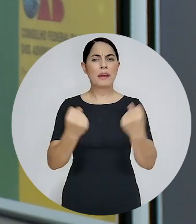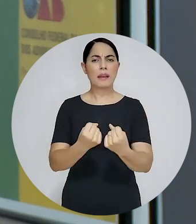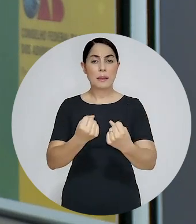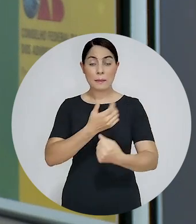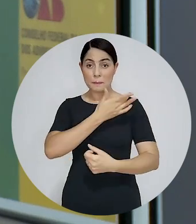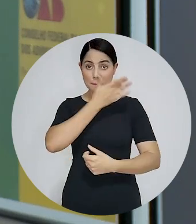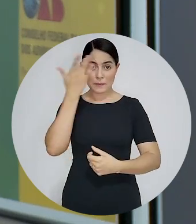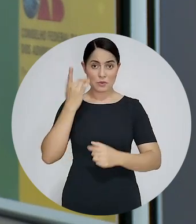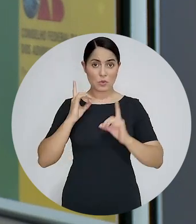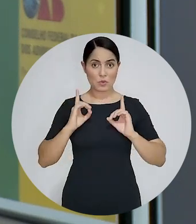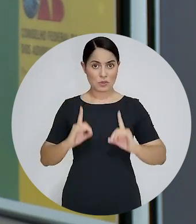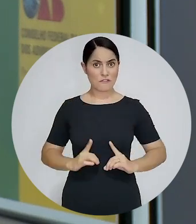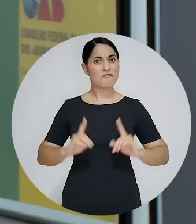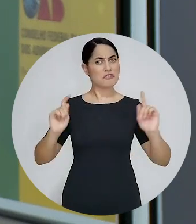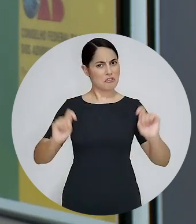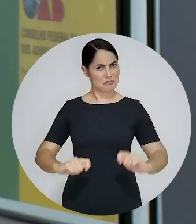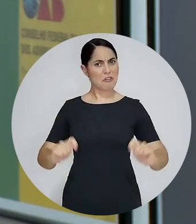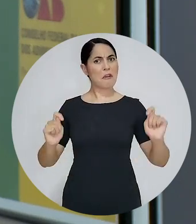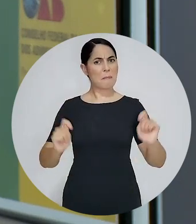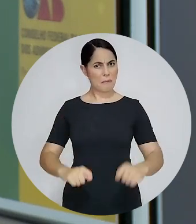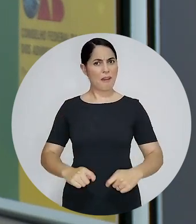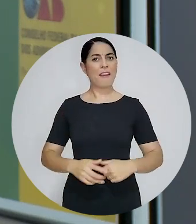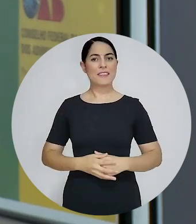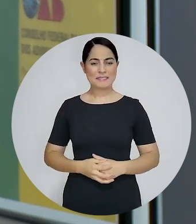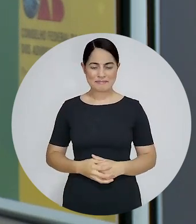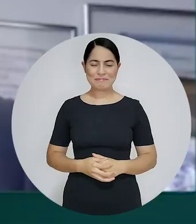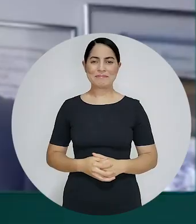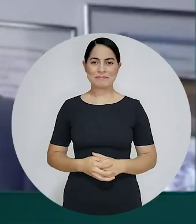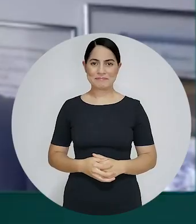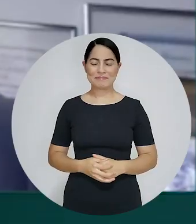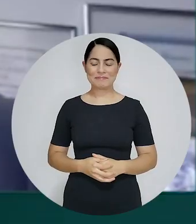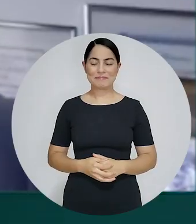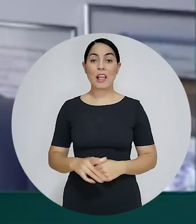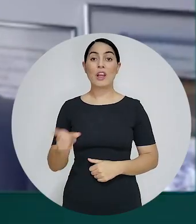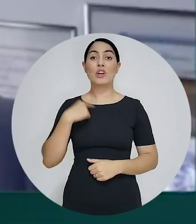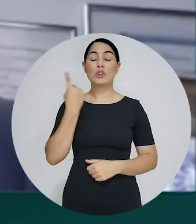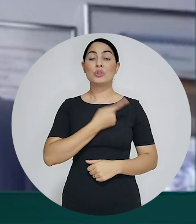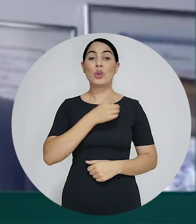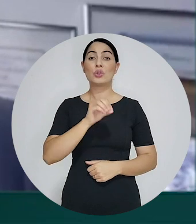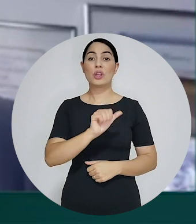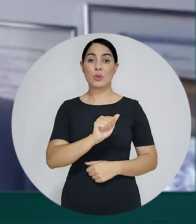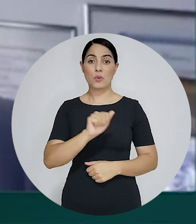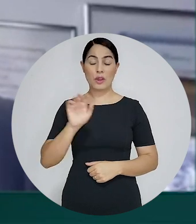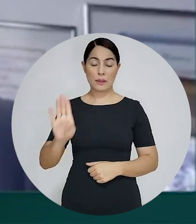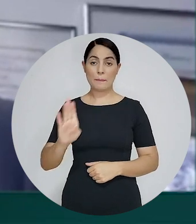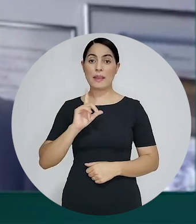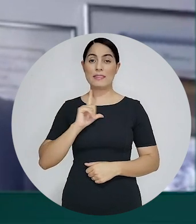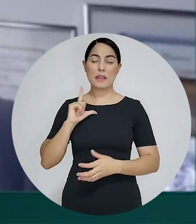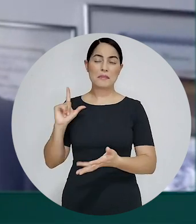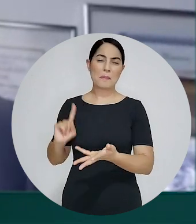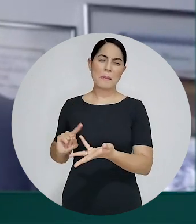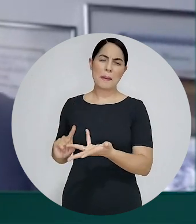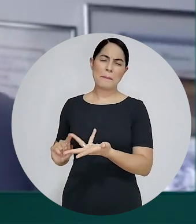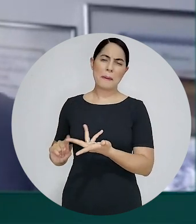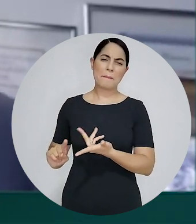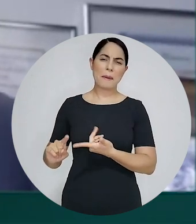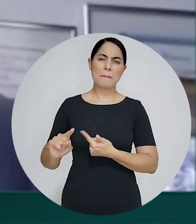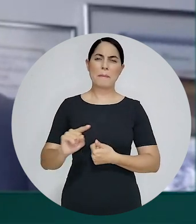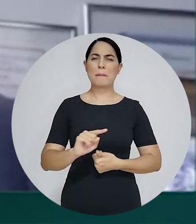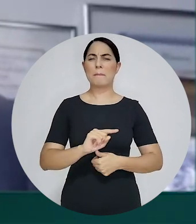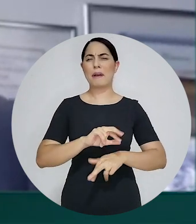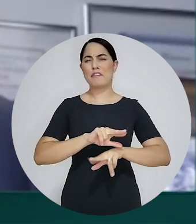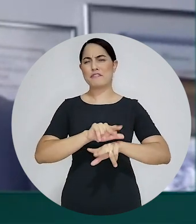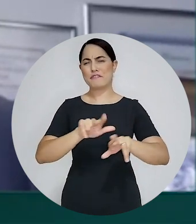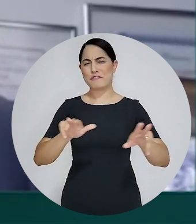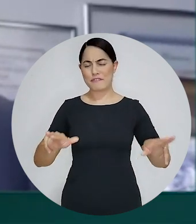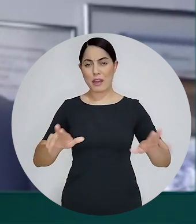a capacidade jurídica da pessoa com deficiência. A OAB enfrentou muitas batalhas nos últimos anos, assim como o